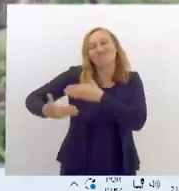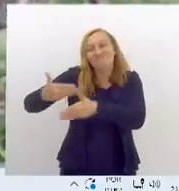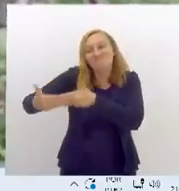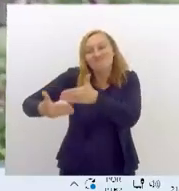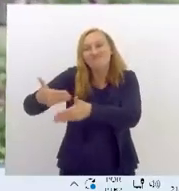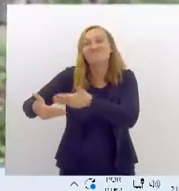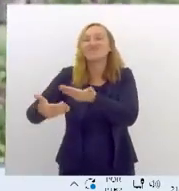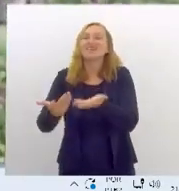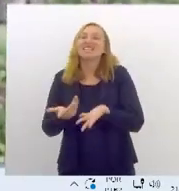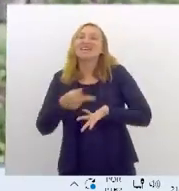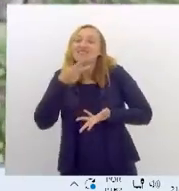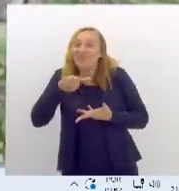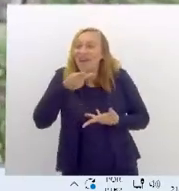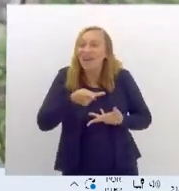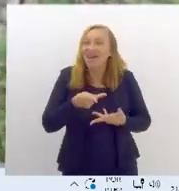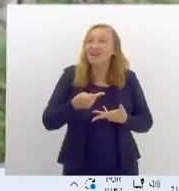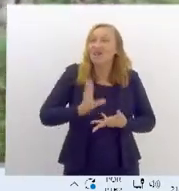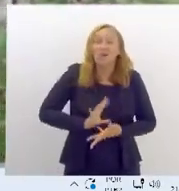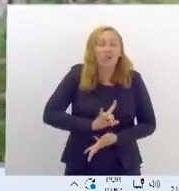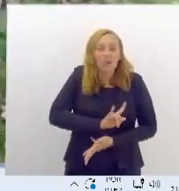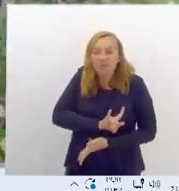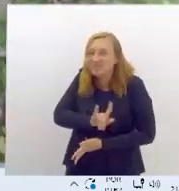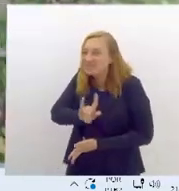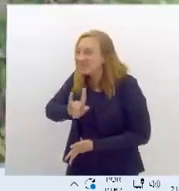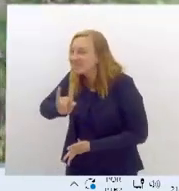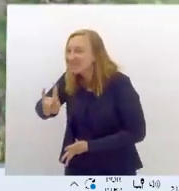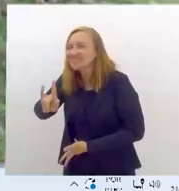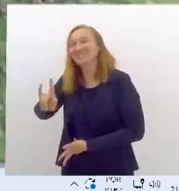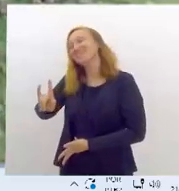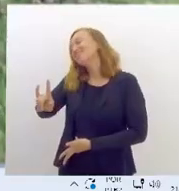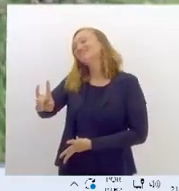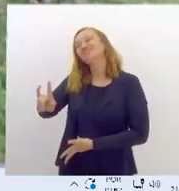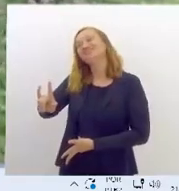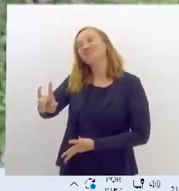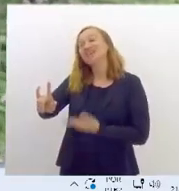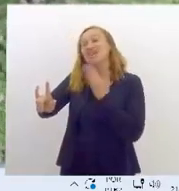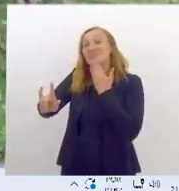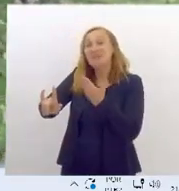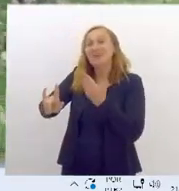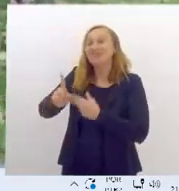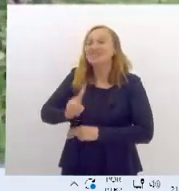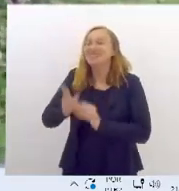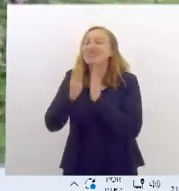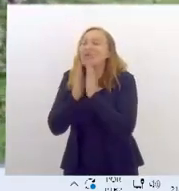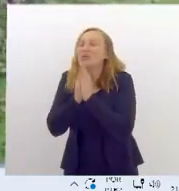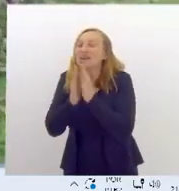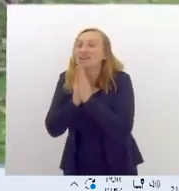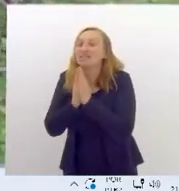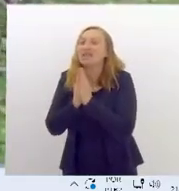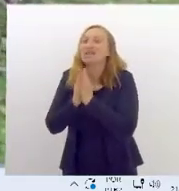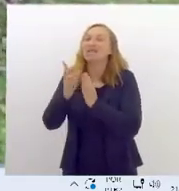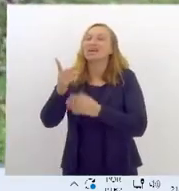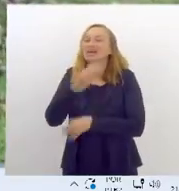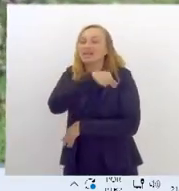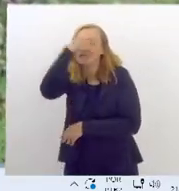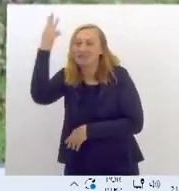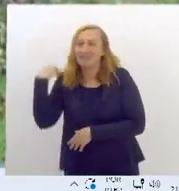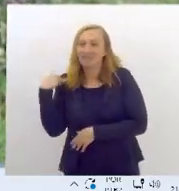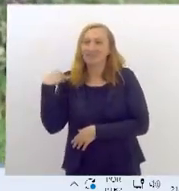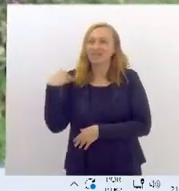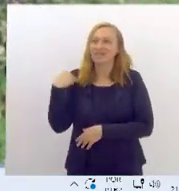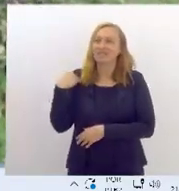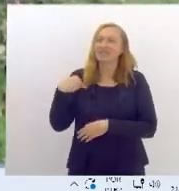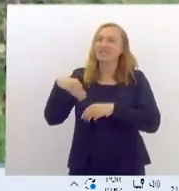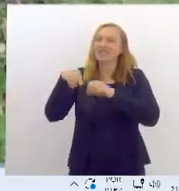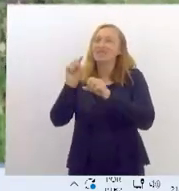e dizer que eu te amo muito e peço sempre na minhas orações que Nossa Senhora Aparecida te proteja